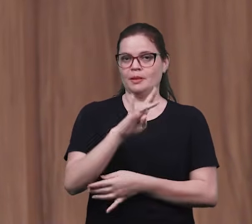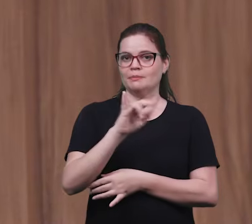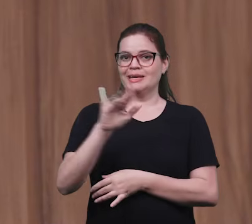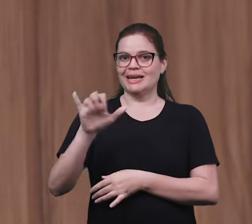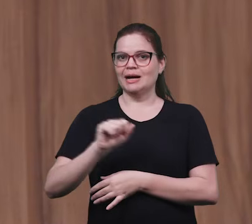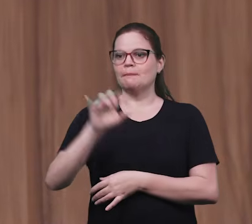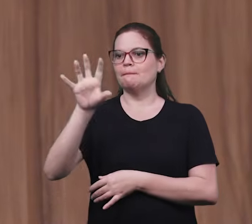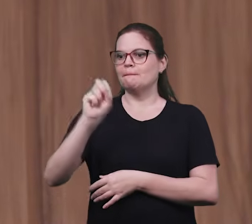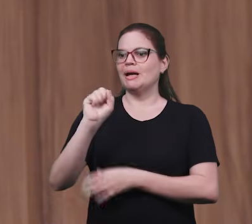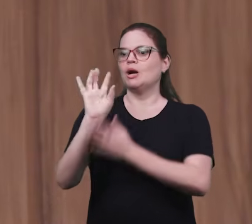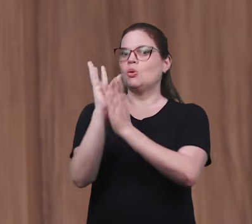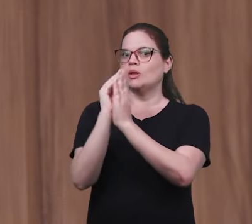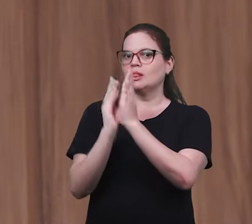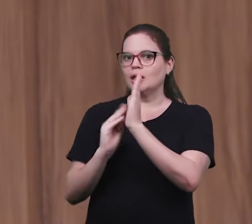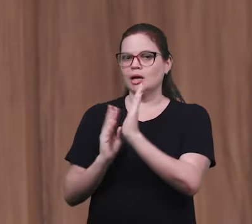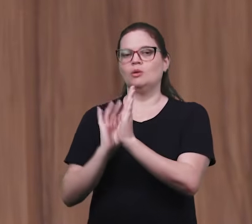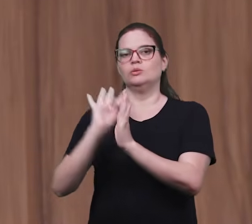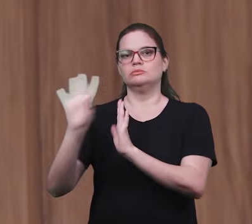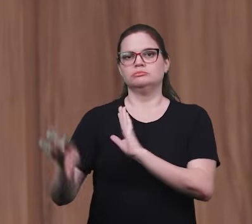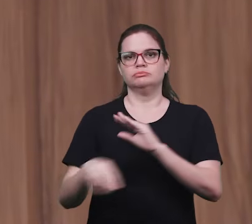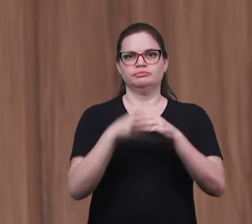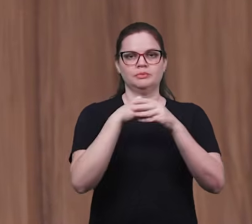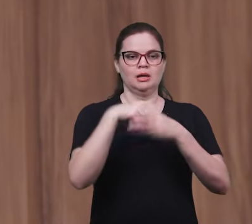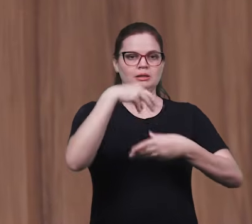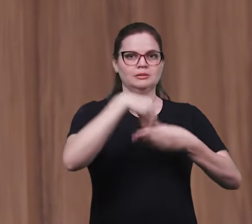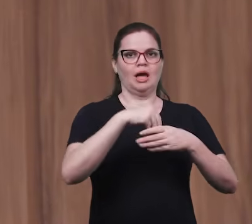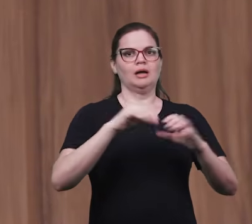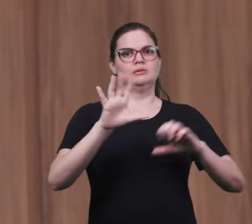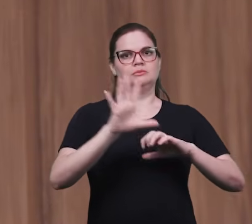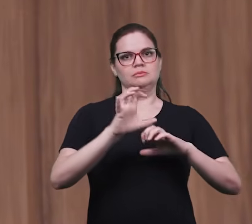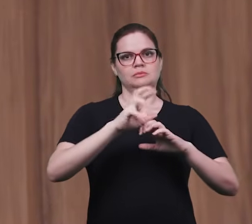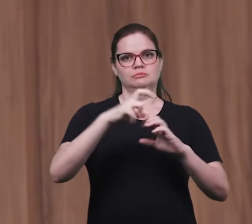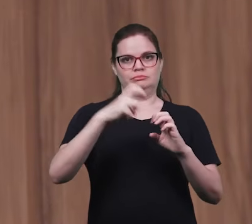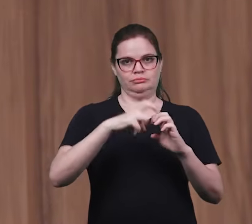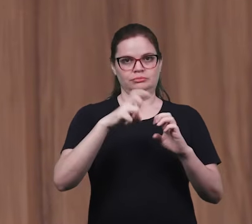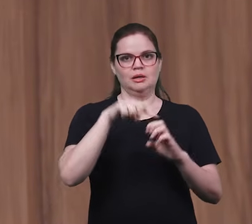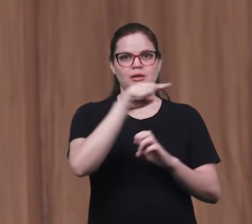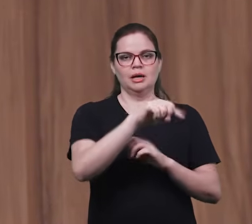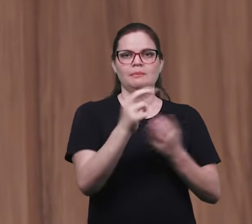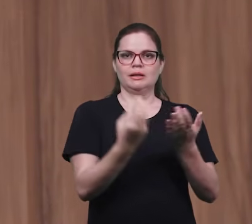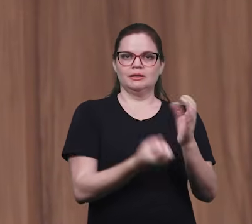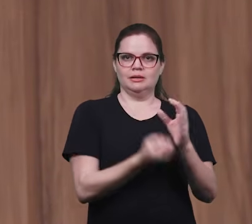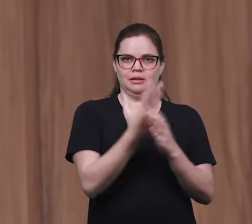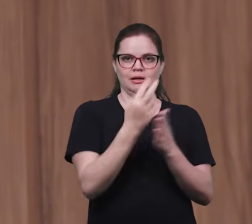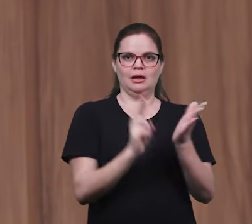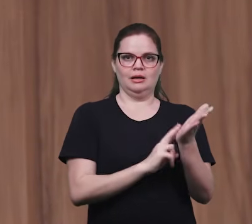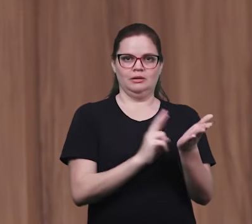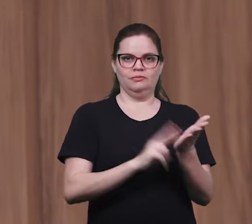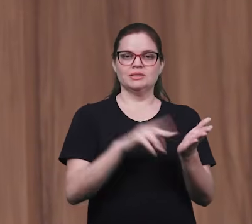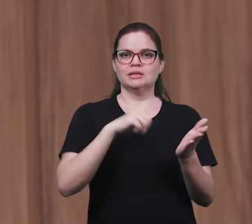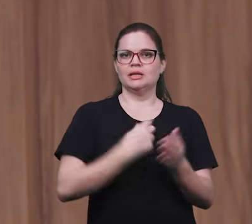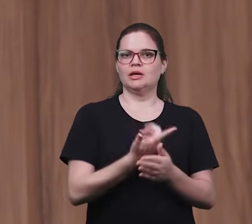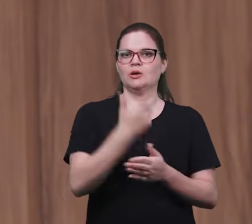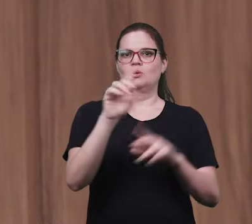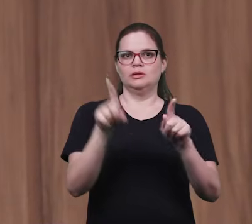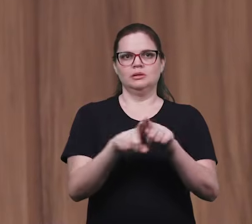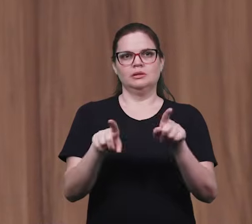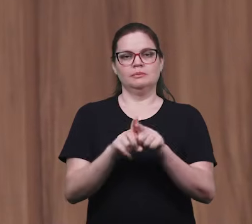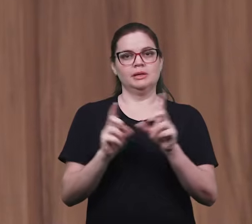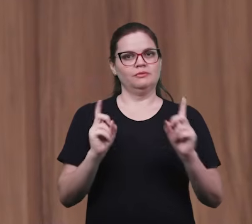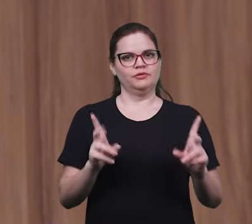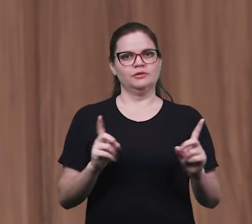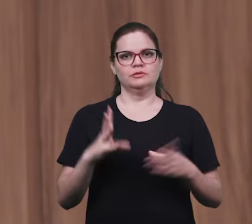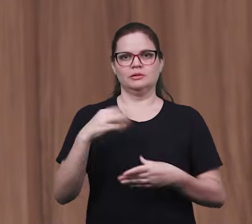referência para a elaboração das revistas semanais. Nós temos outras aqui que são as coleções que são vendidas no Manaim.